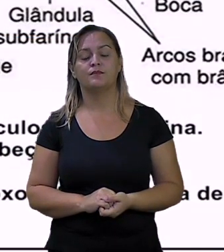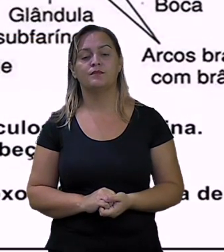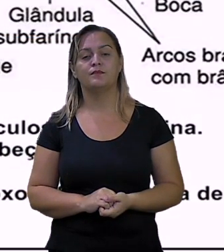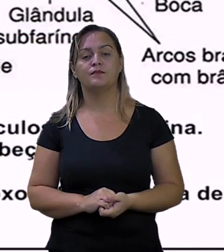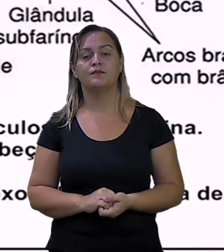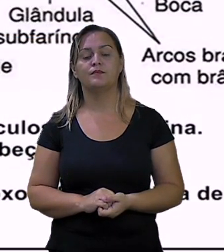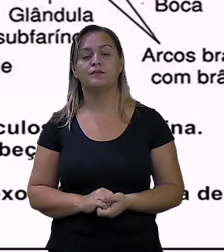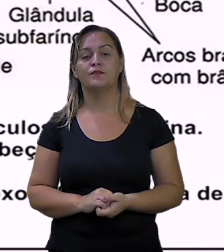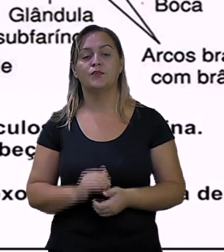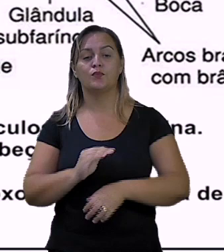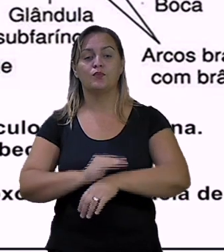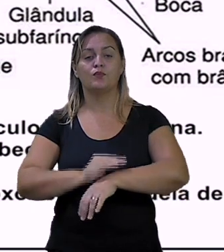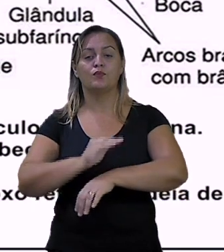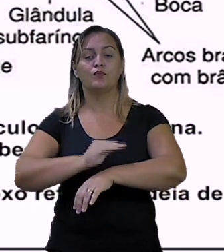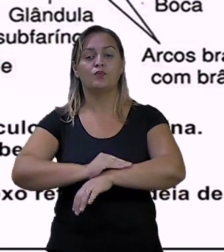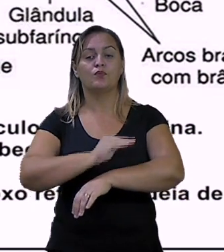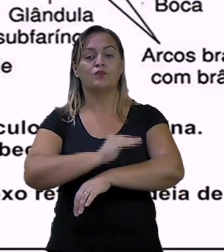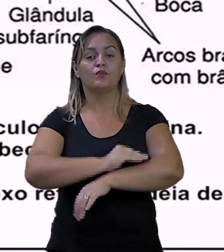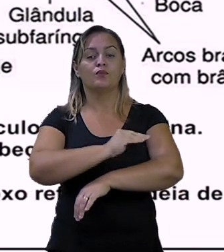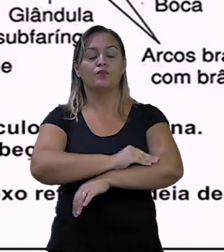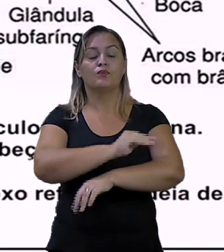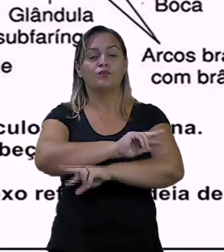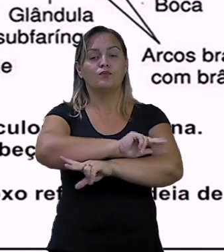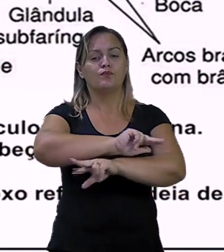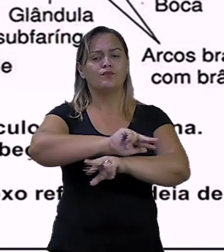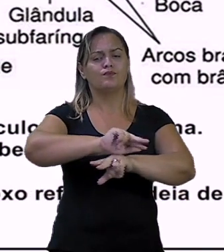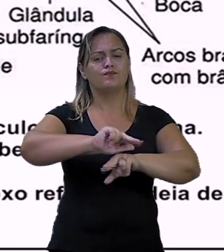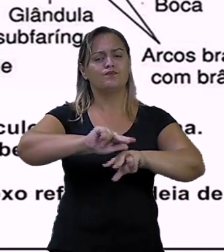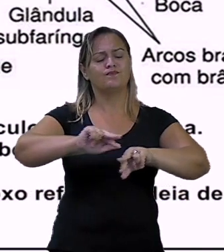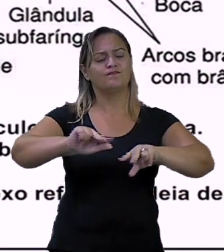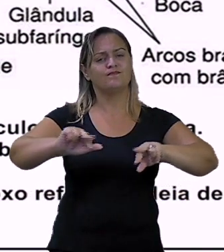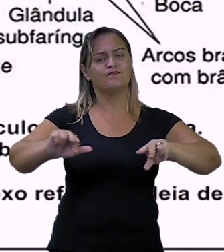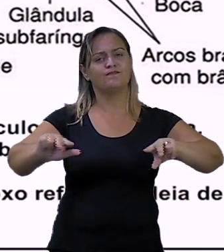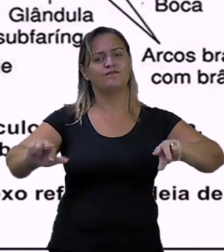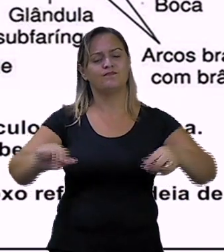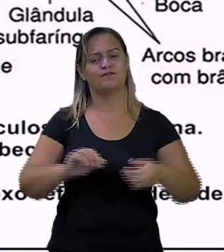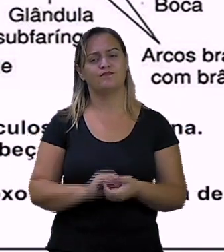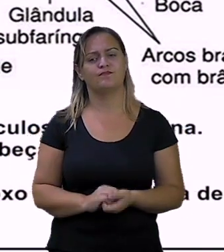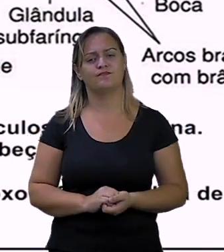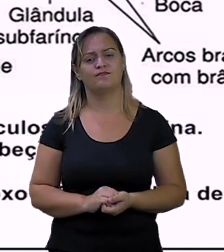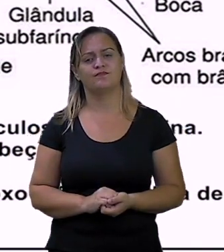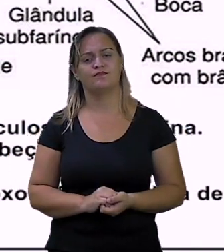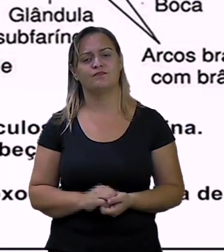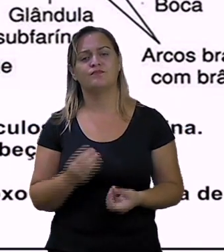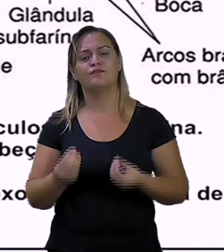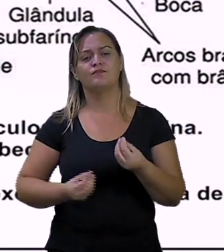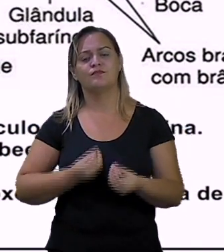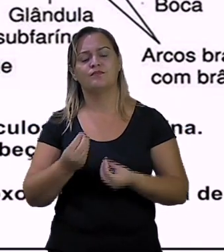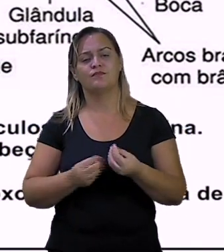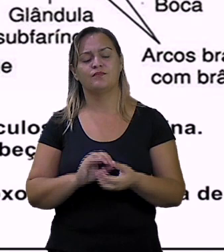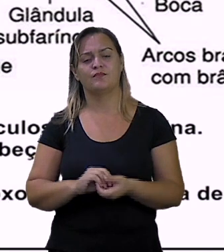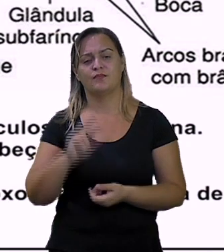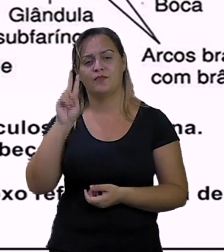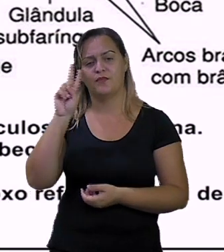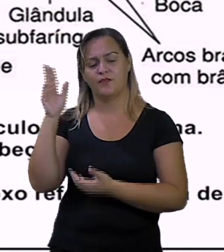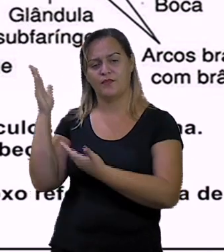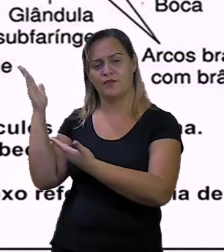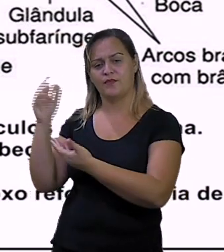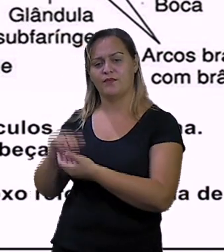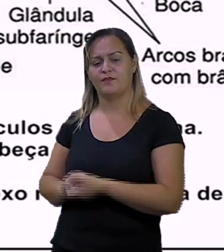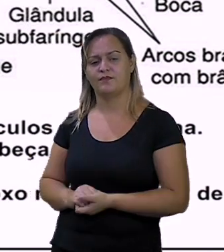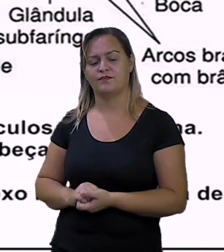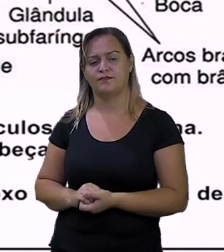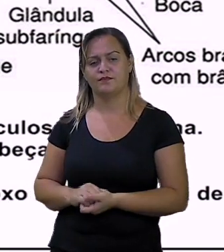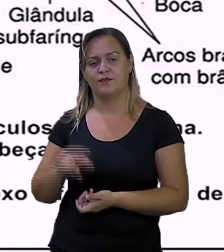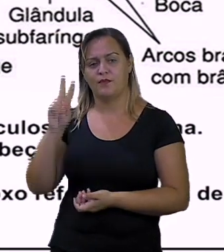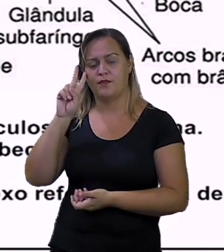e os anfíbios como que são e olha aí o nosso peixes sem